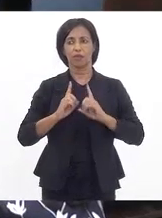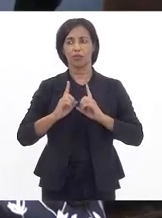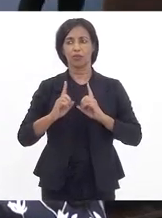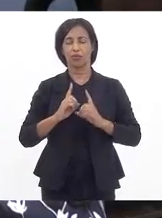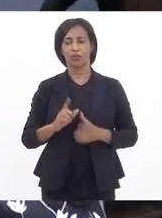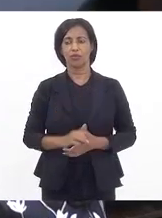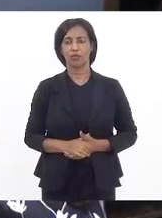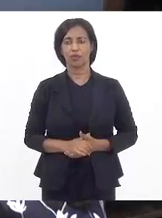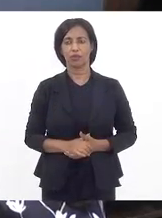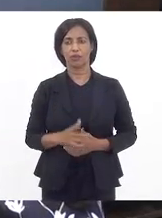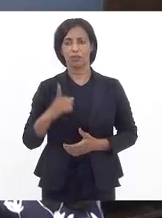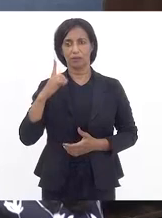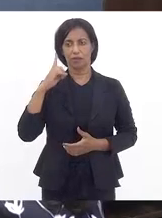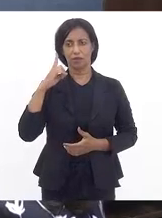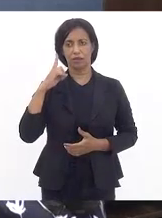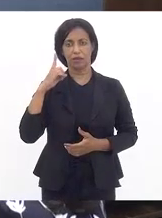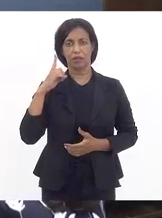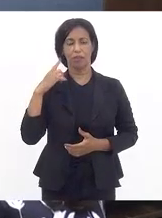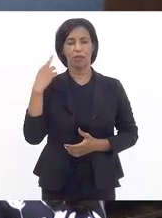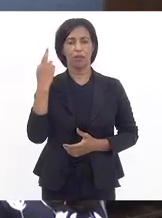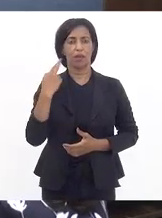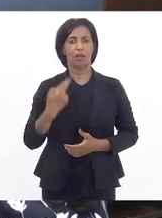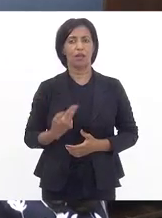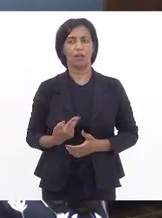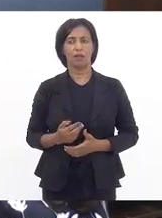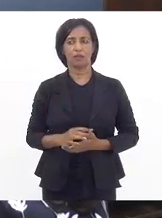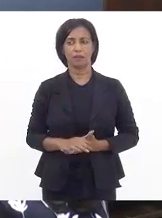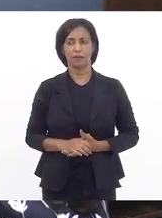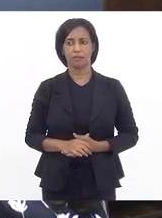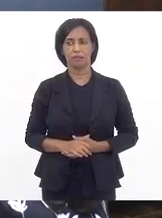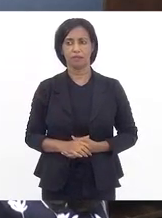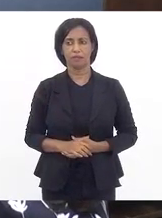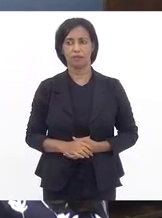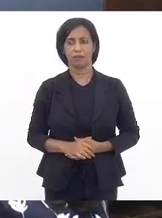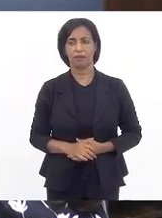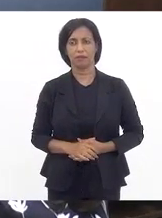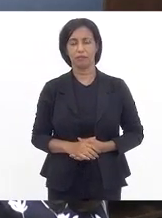e para de curtir a deputada Renata Souza